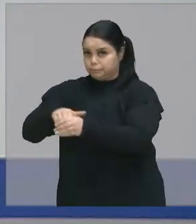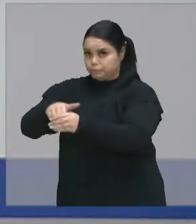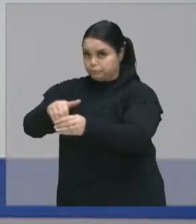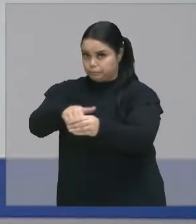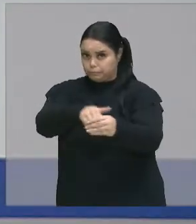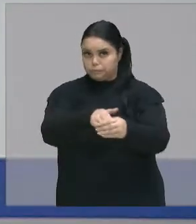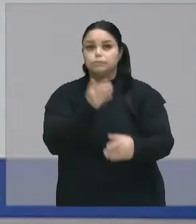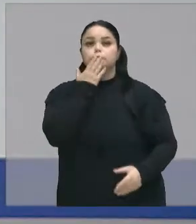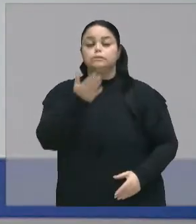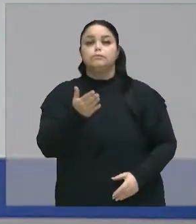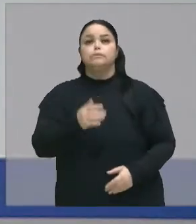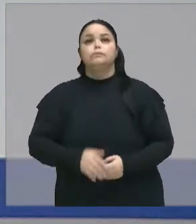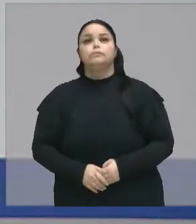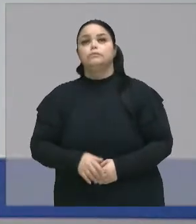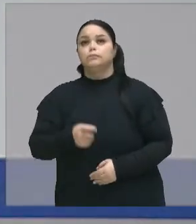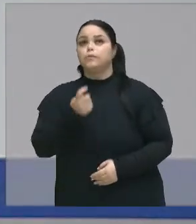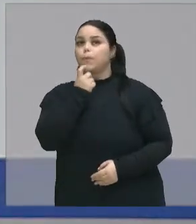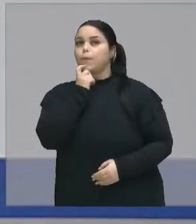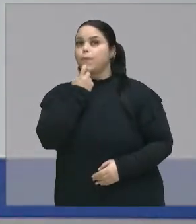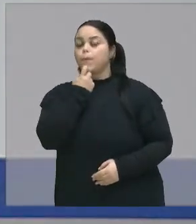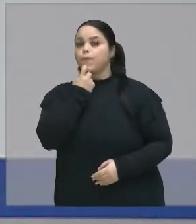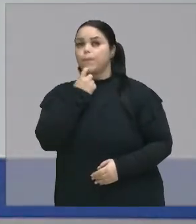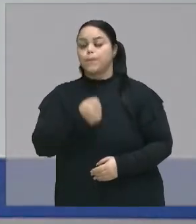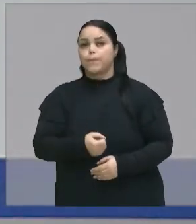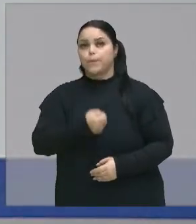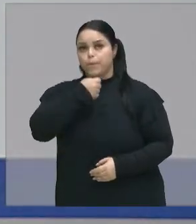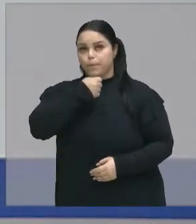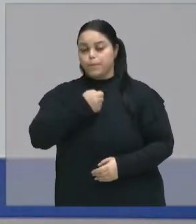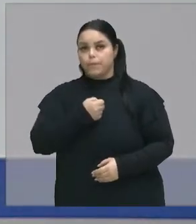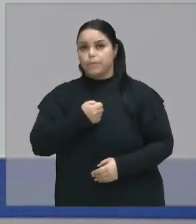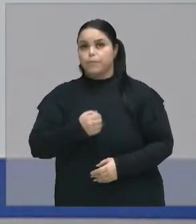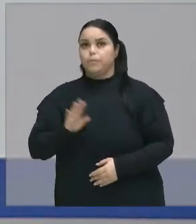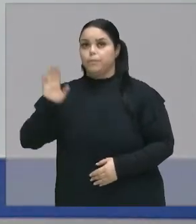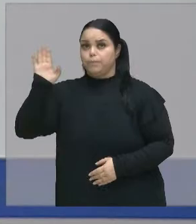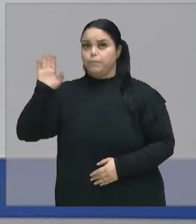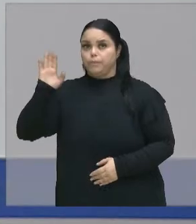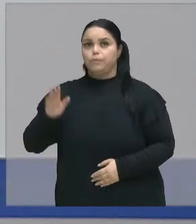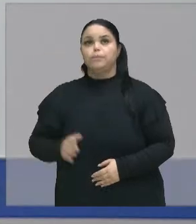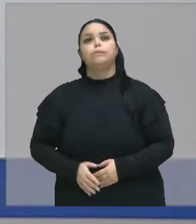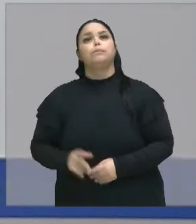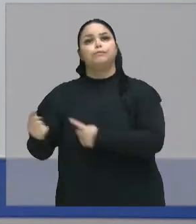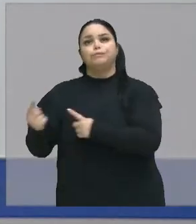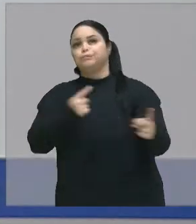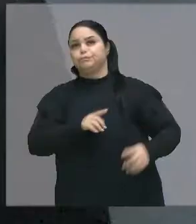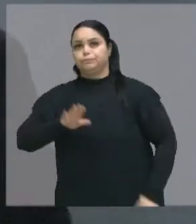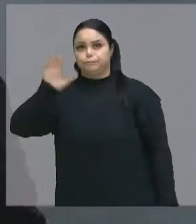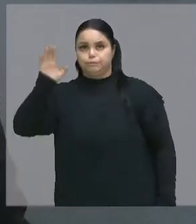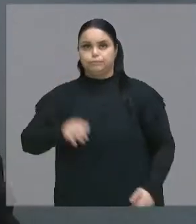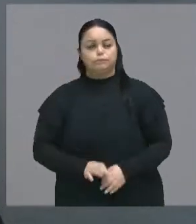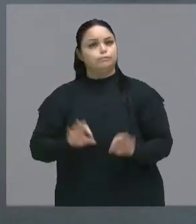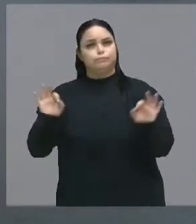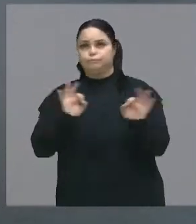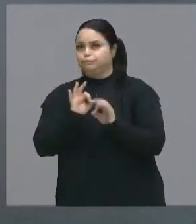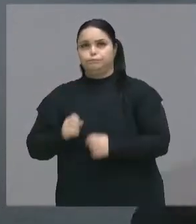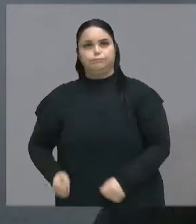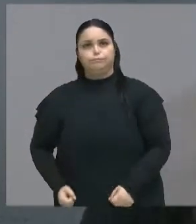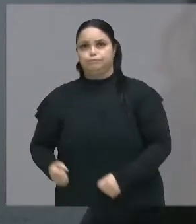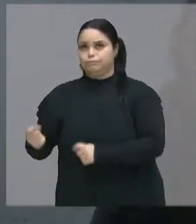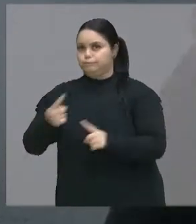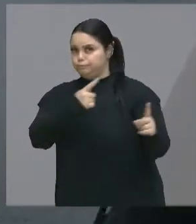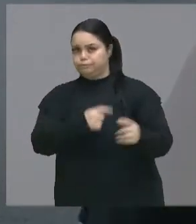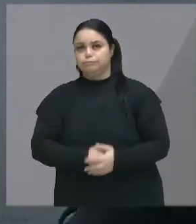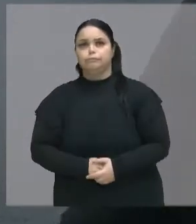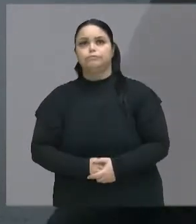Em votação, o pedido verbal do vereador Juvenil Silvério. Vereadores favoráveis, permaneça como estão. Os contrários, se manifestem. Nenhuma manifestação